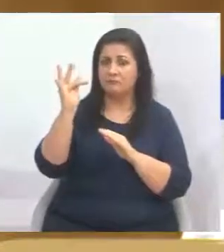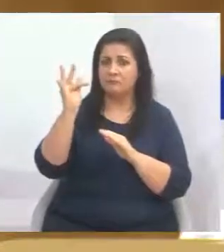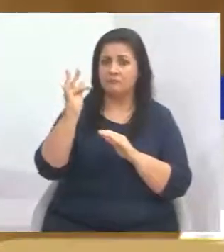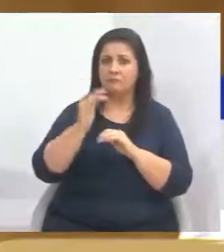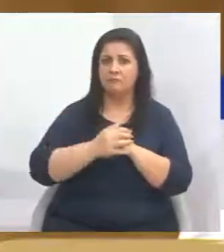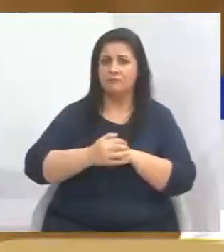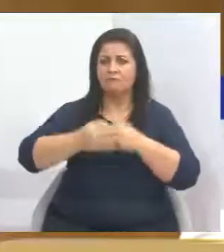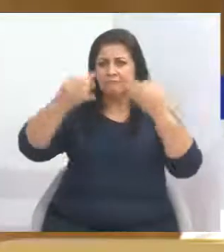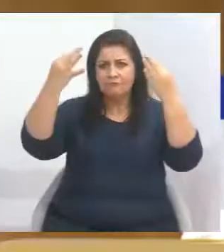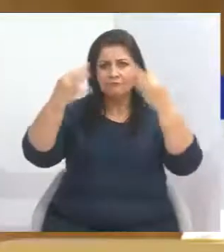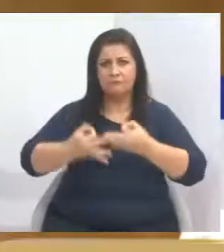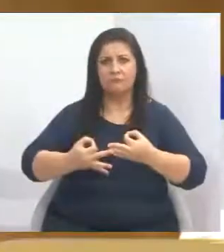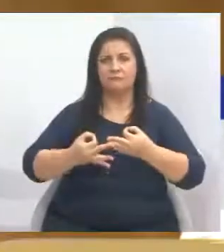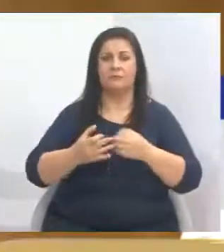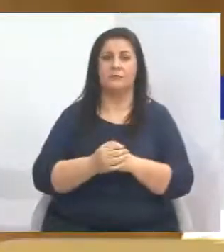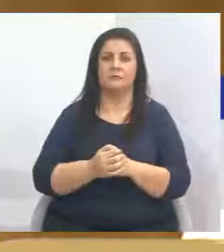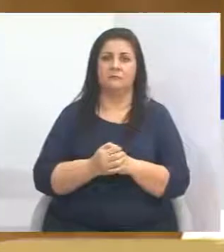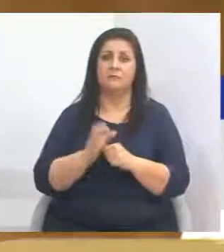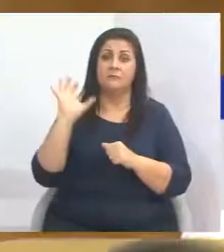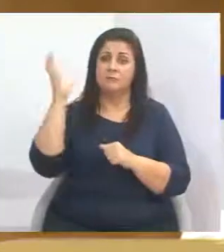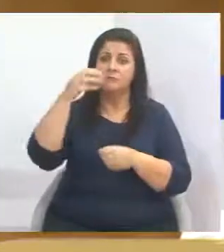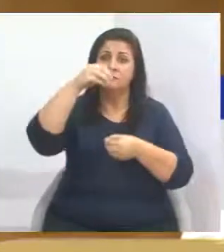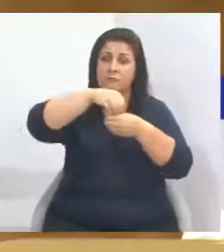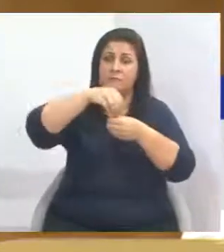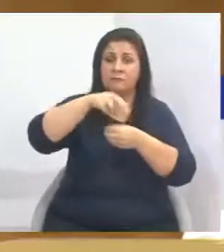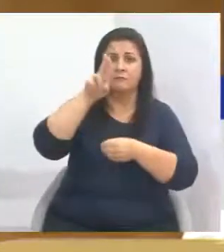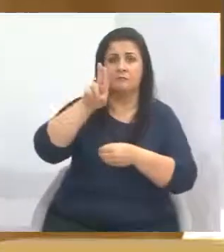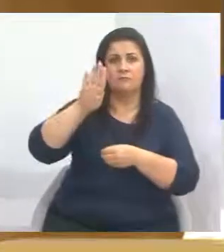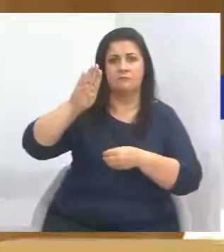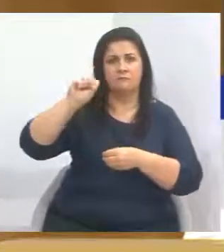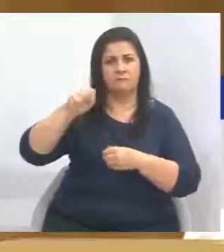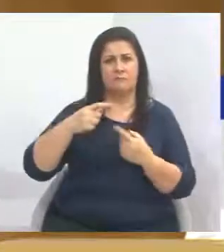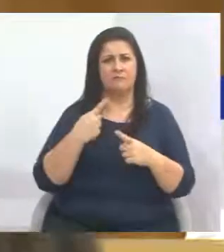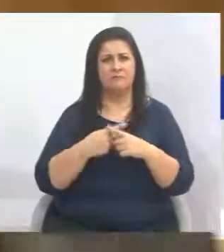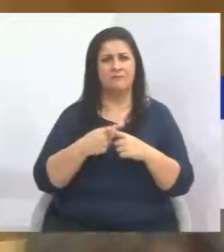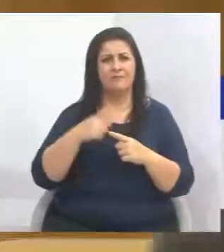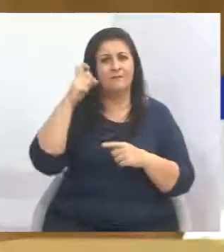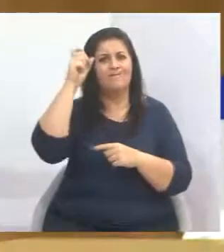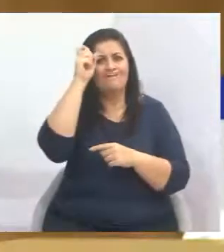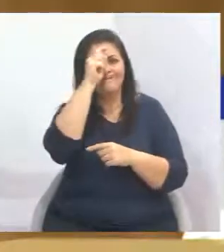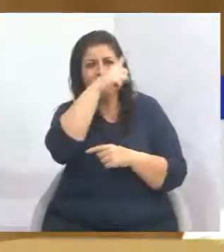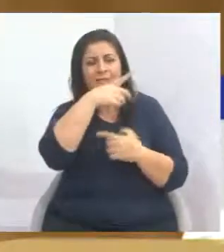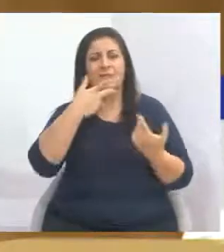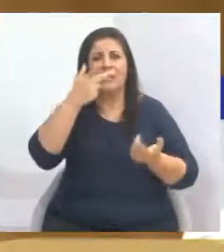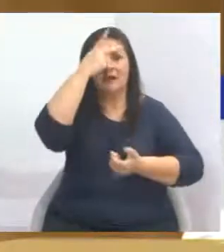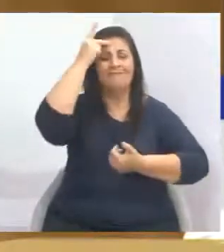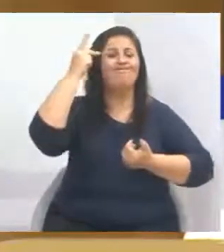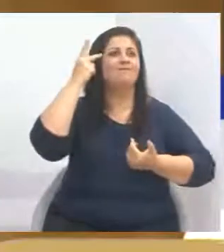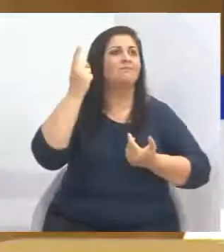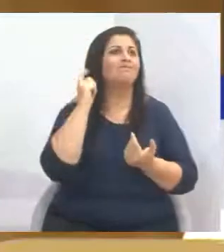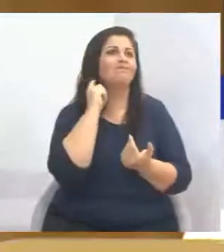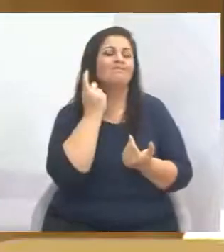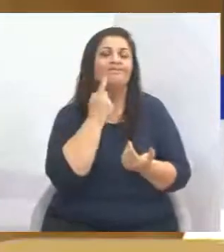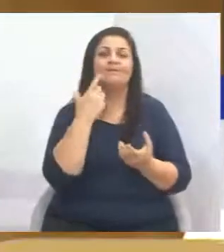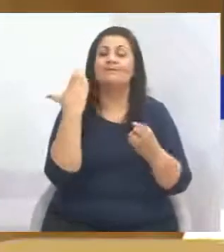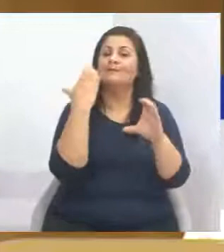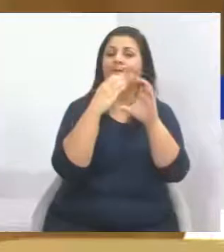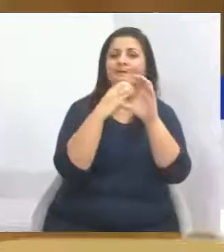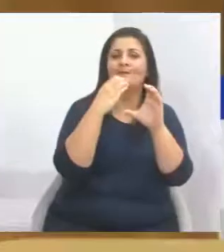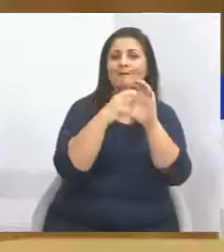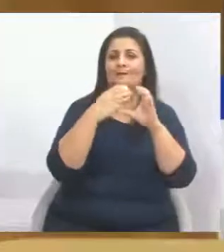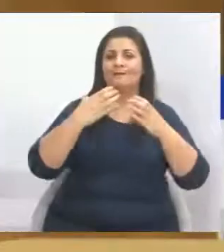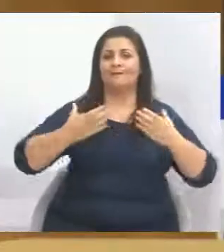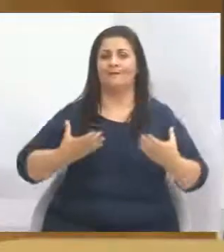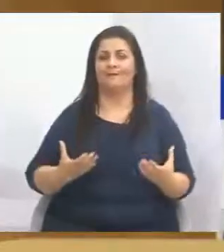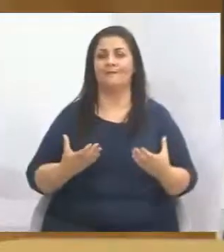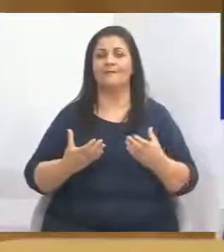tornasse efetivo nas nossas UBS. Porque é muito difícil uma pessoa que tem dificuldade na fala, vereador Paulinho, que tem